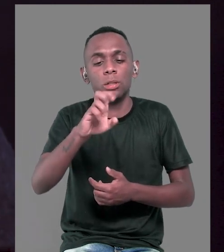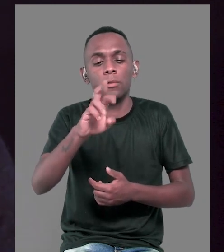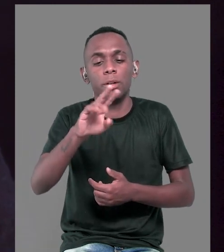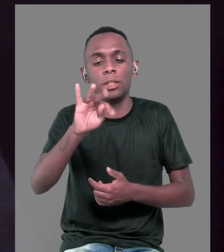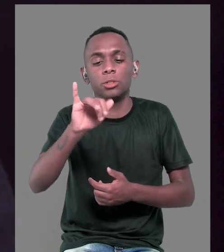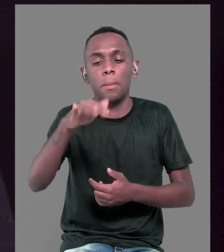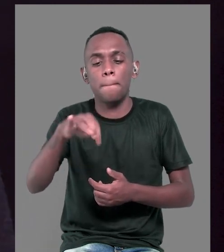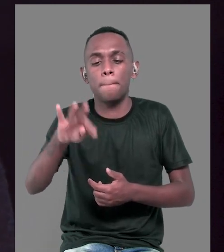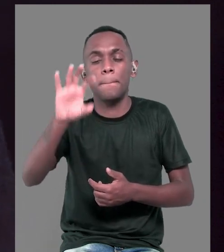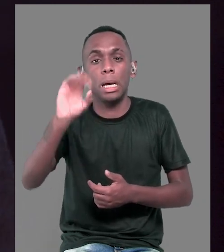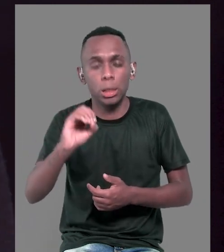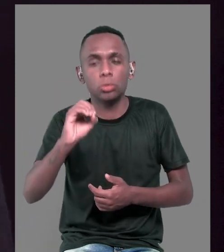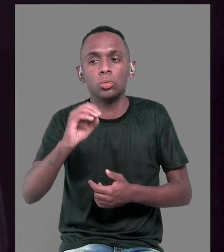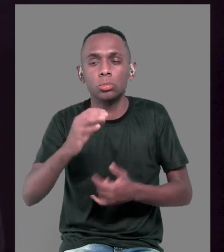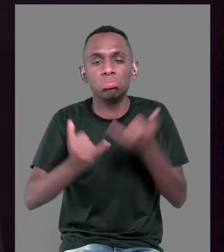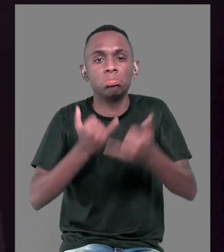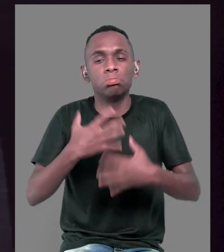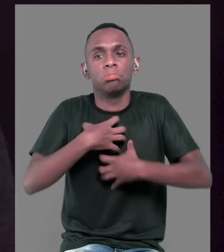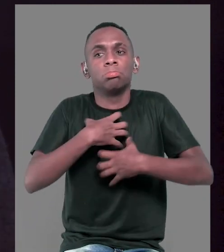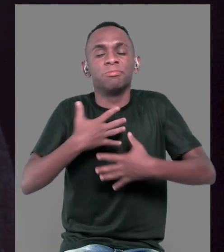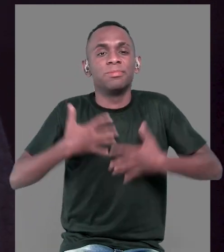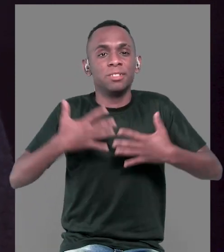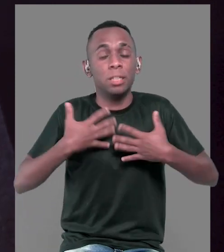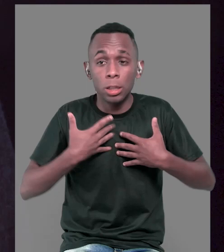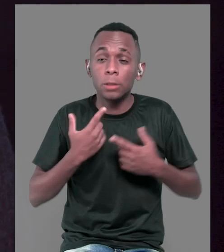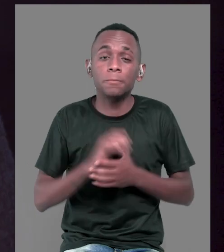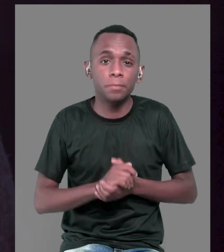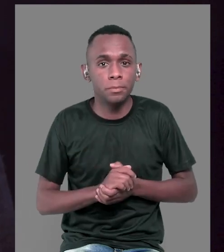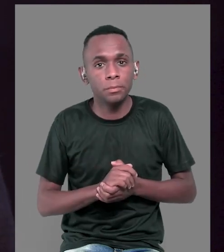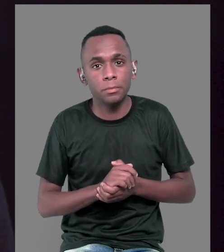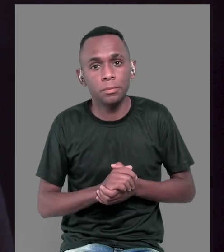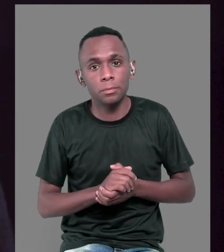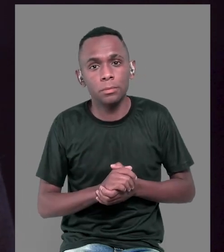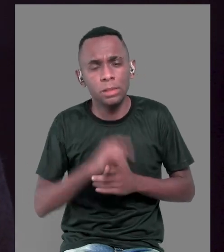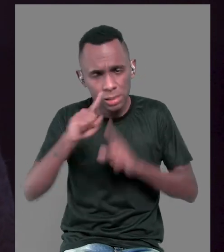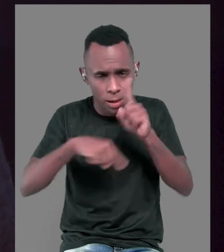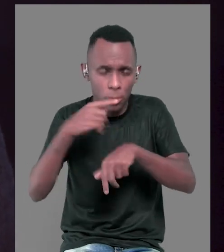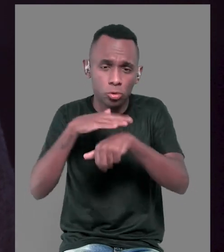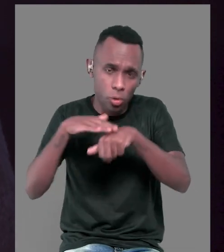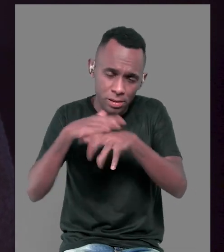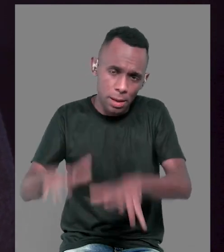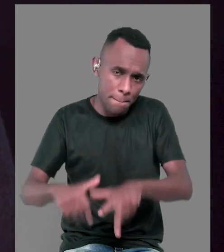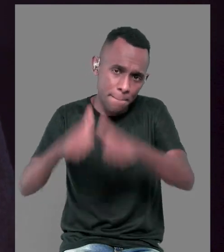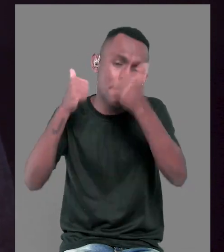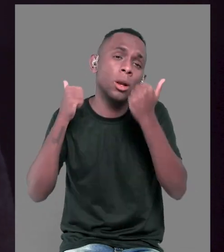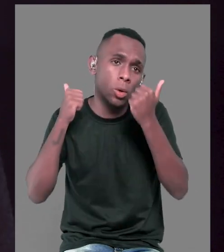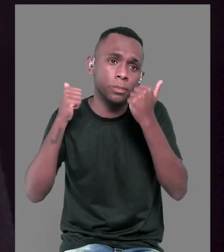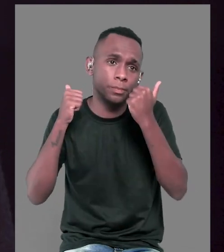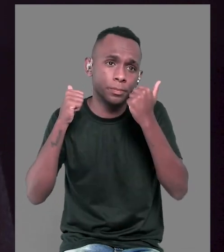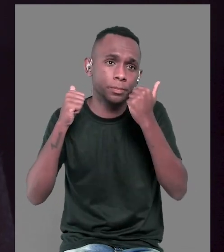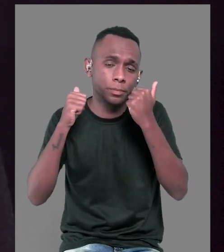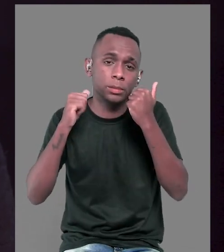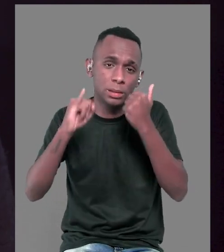aqui? E depois a gente pode conversar um pouco melhor sobre isso, se houver